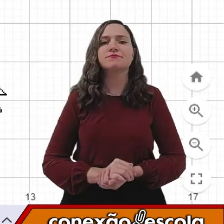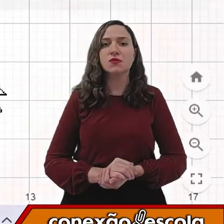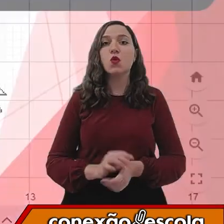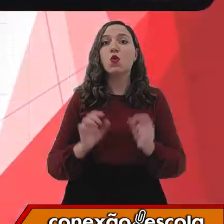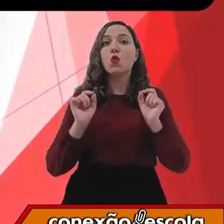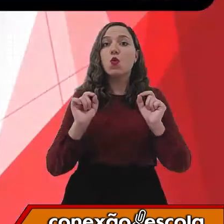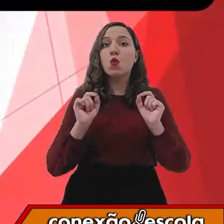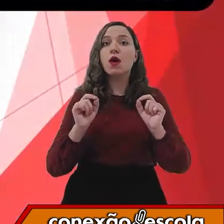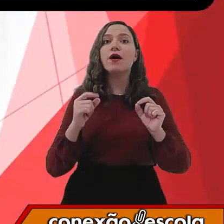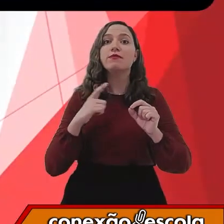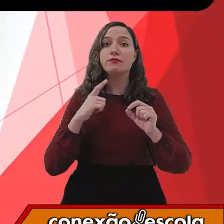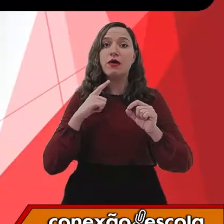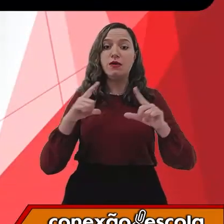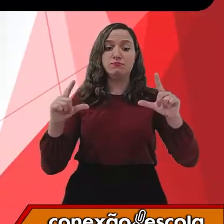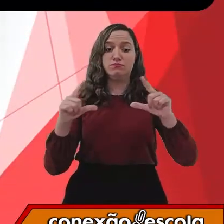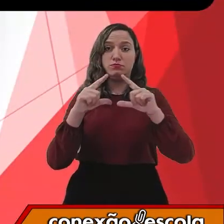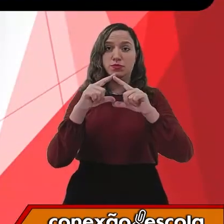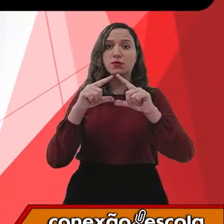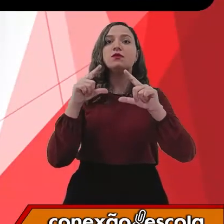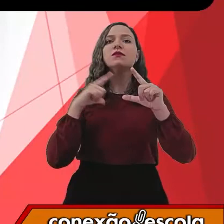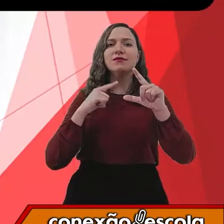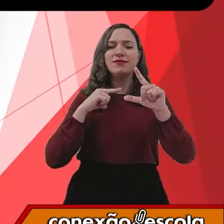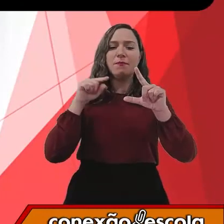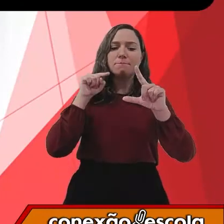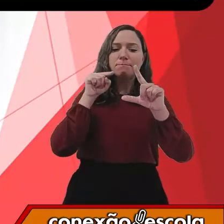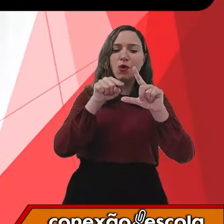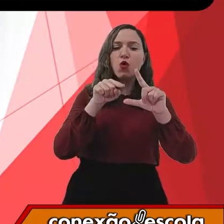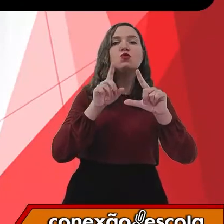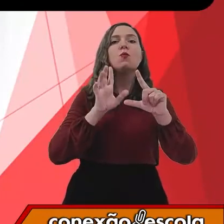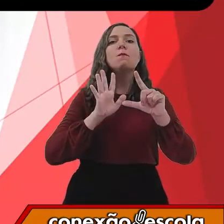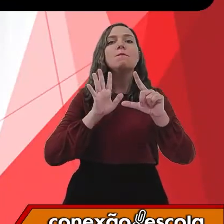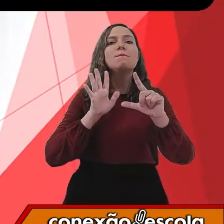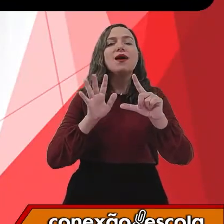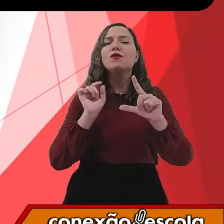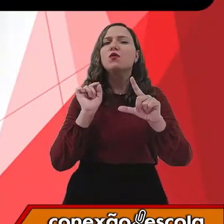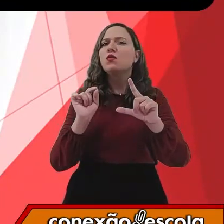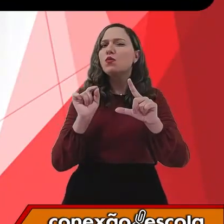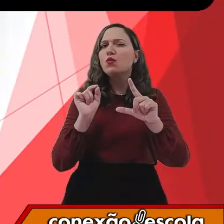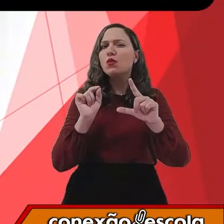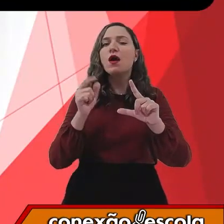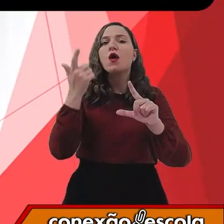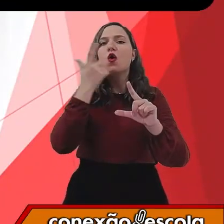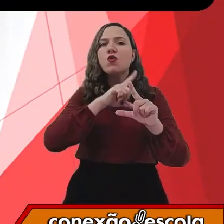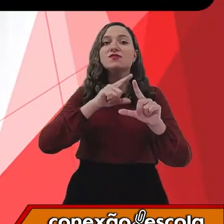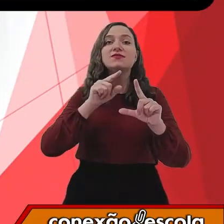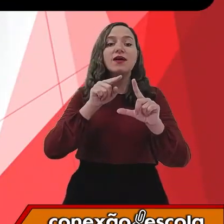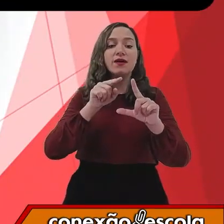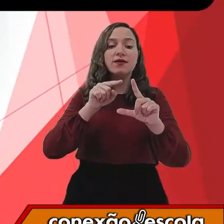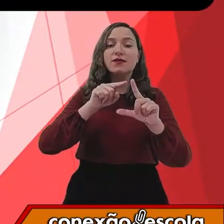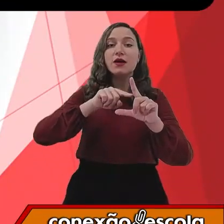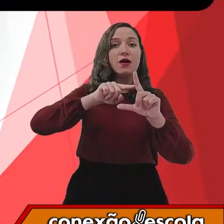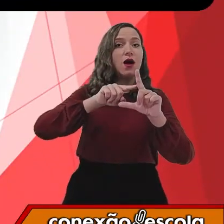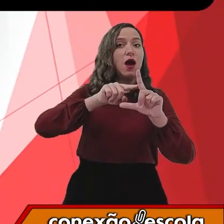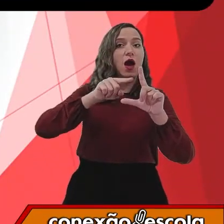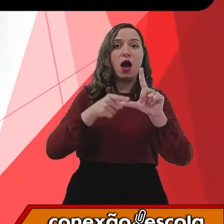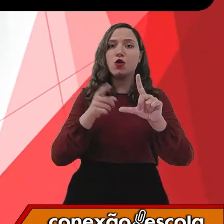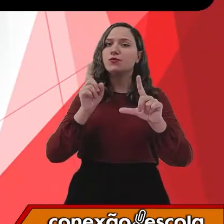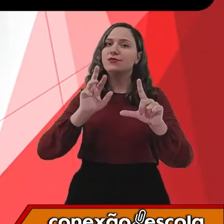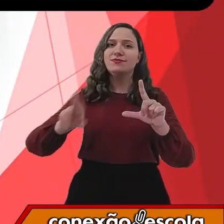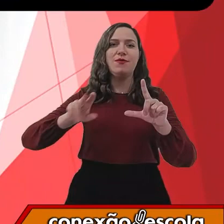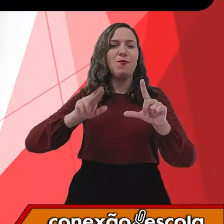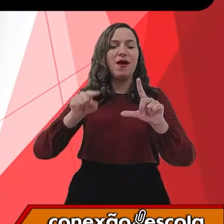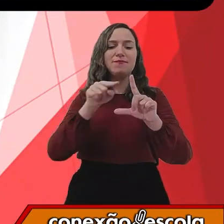passar no ponto médio do lado, só que vai formar com o lado um ângulo de 90 graus.